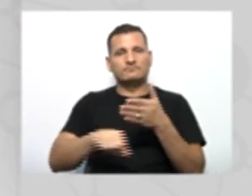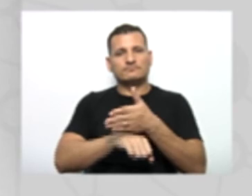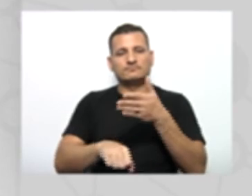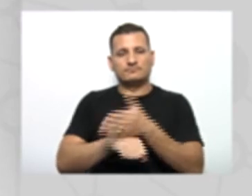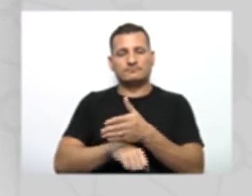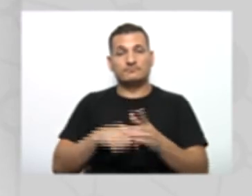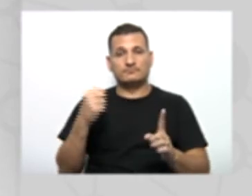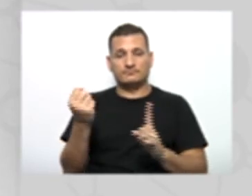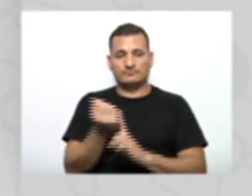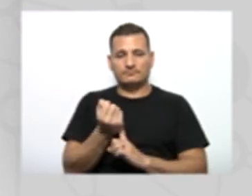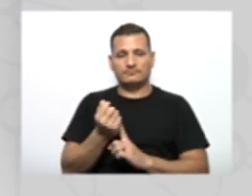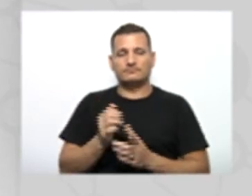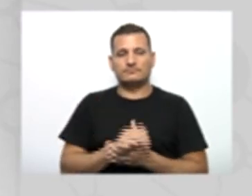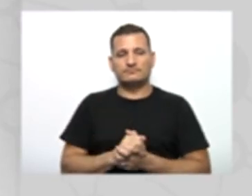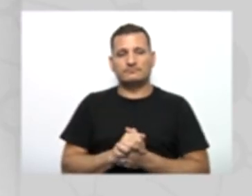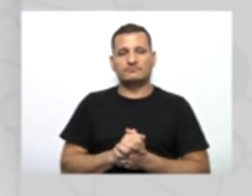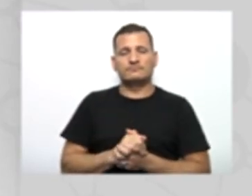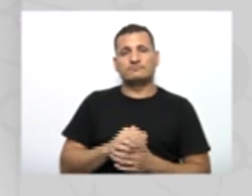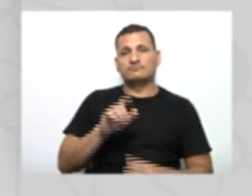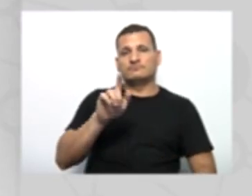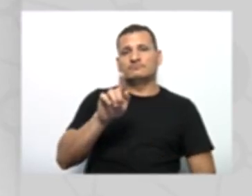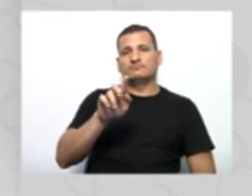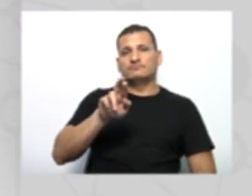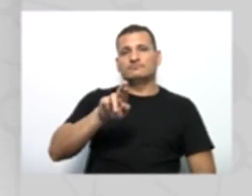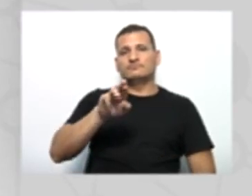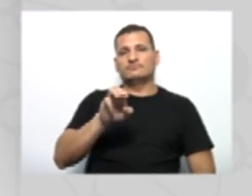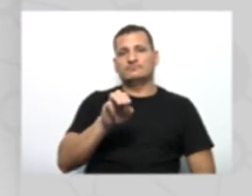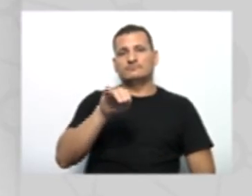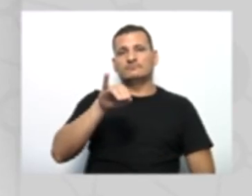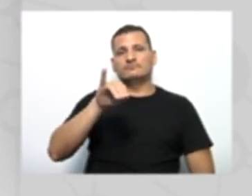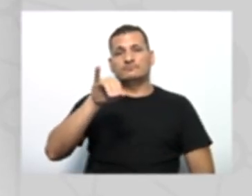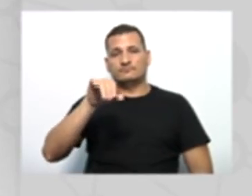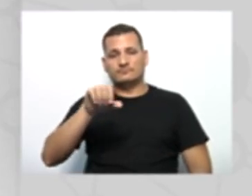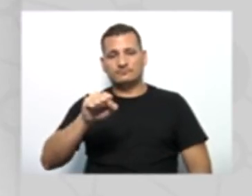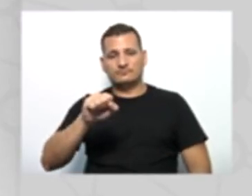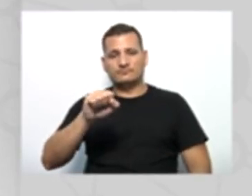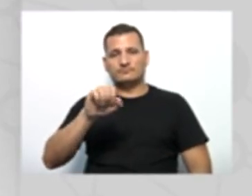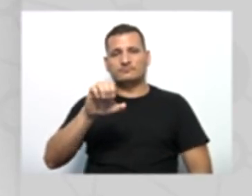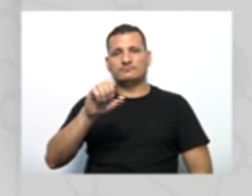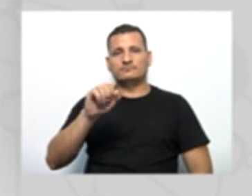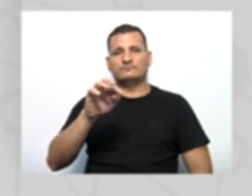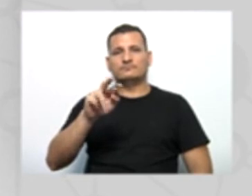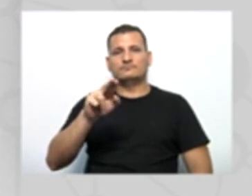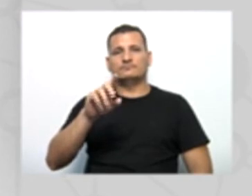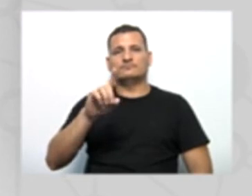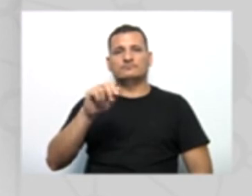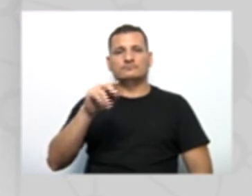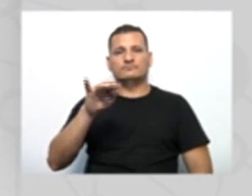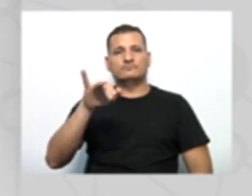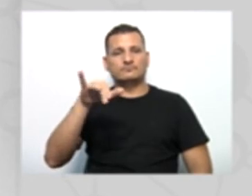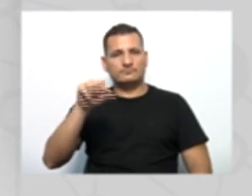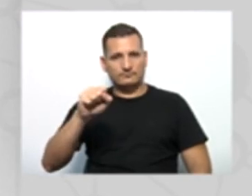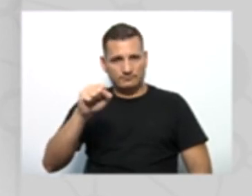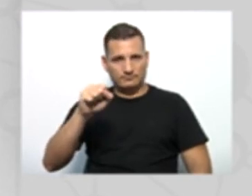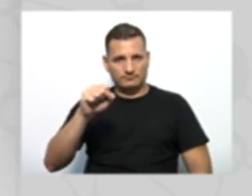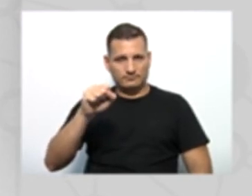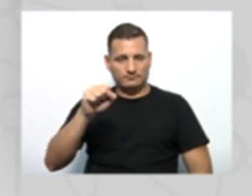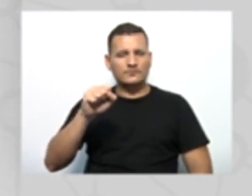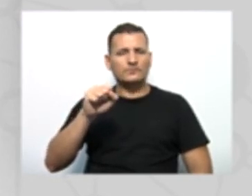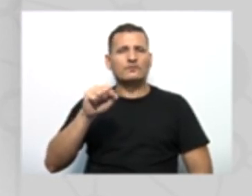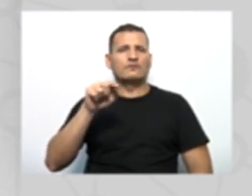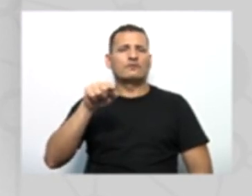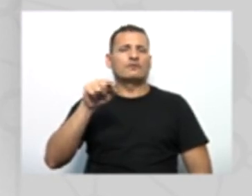na solução desses problemas. Nós só vamos avançar em relação à nossa cidadania, em relação à nossa participação, em